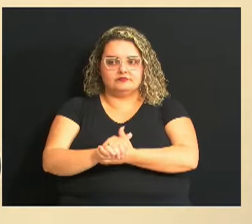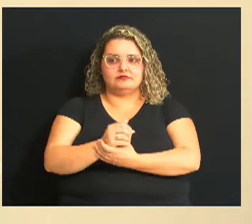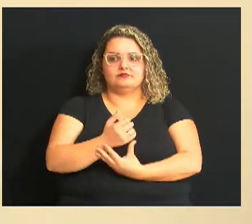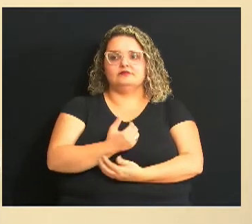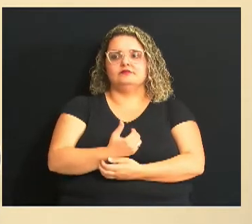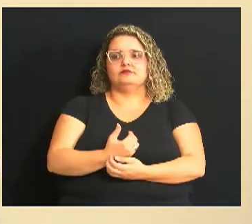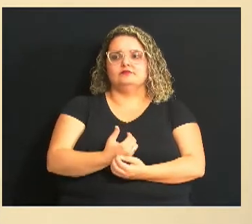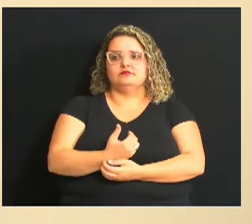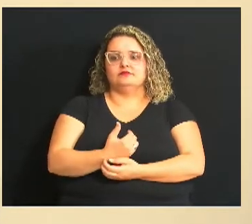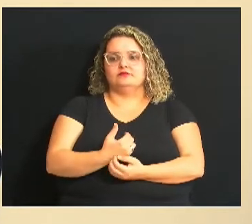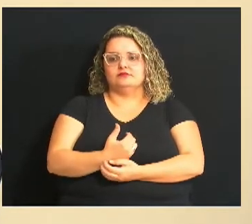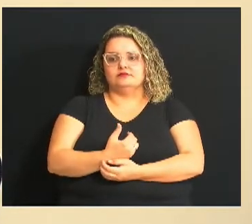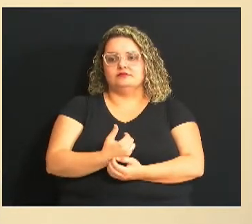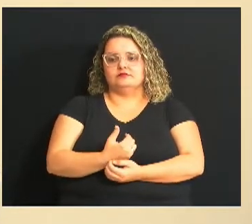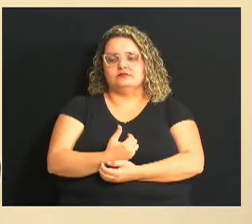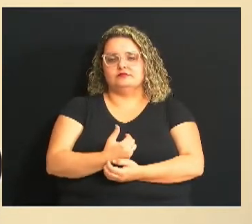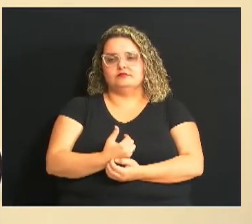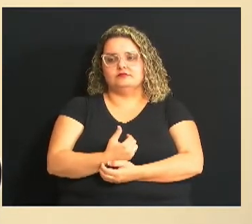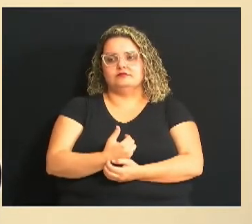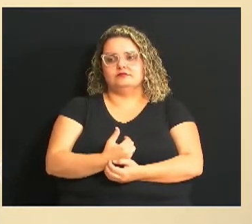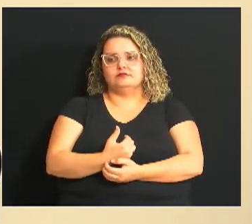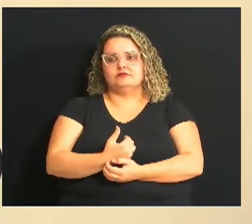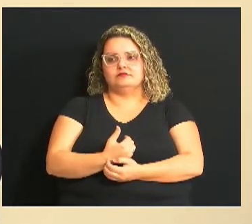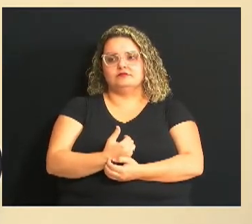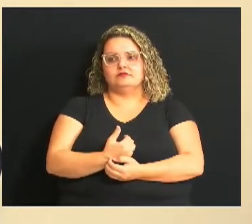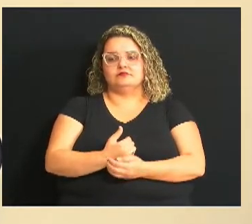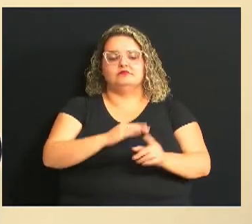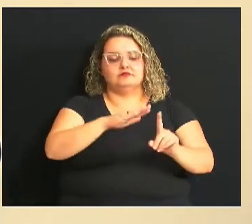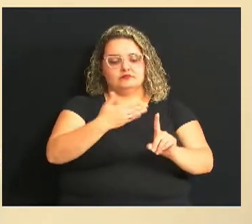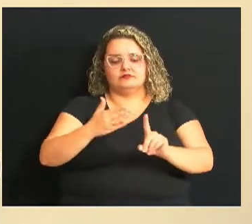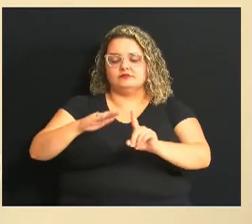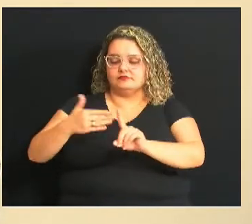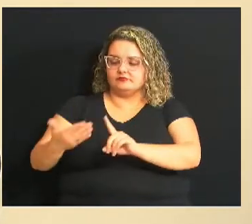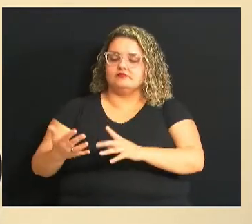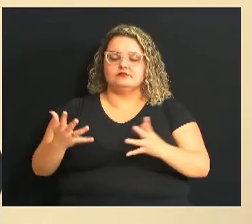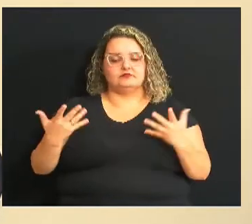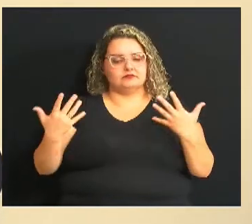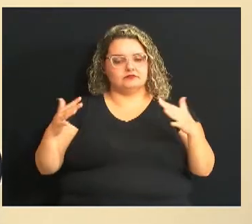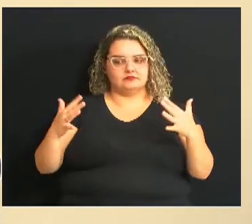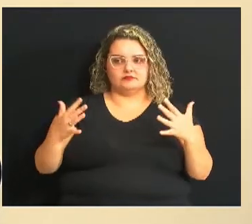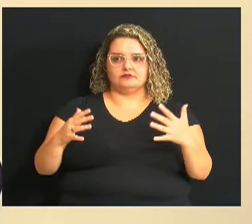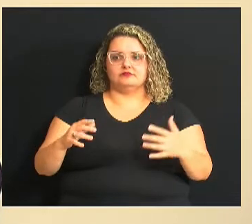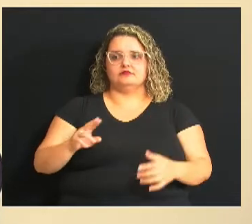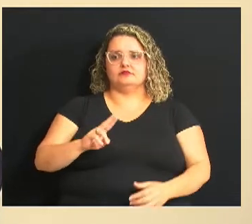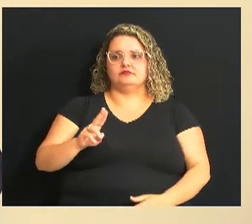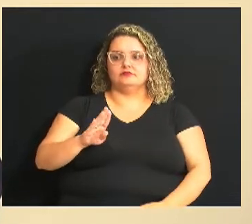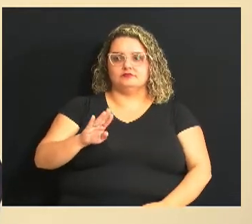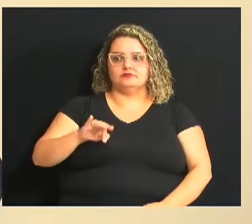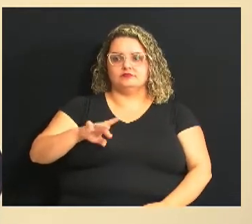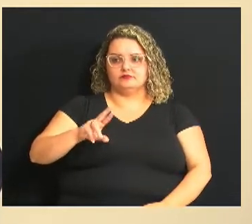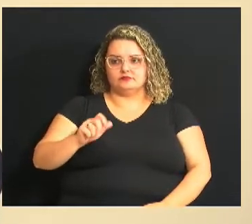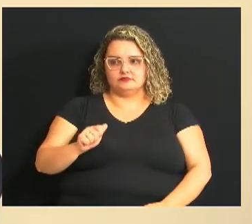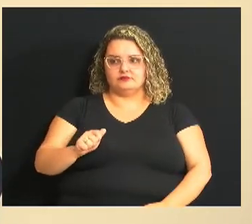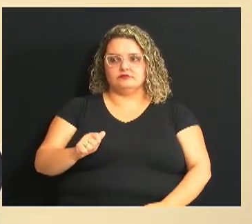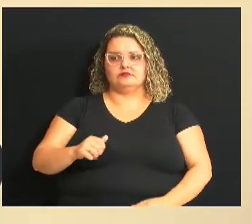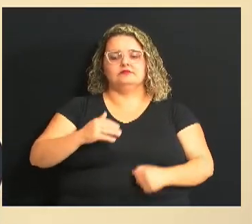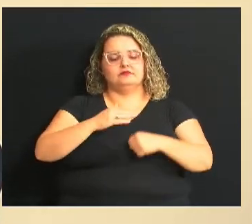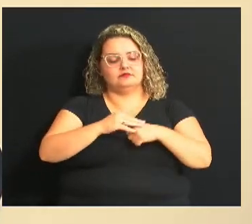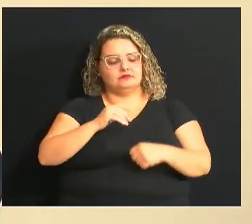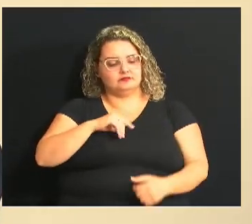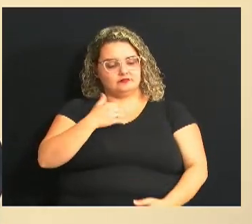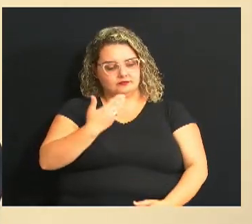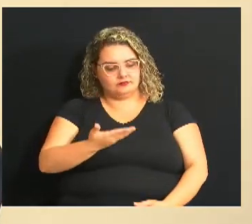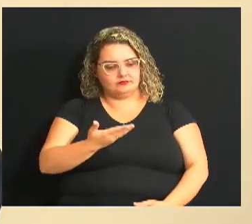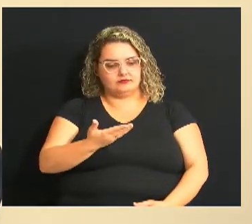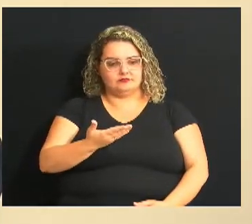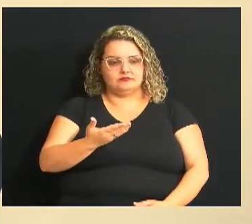Carmo. O demais homenageado, parabenizar em todos o nome do Bira aqui, o carinho que eu tenho por você, você não